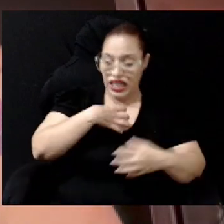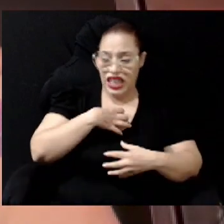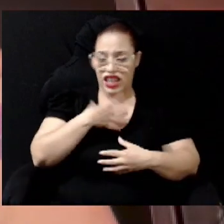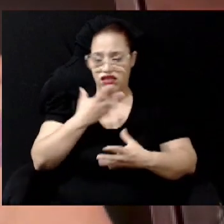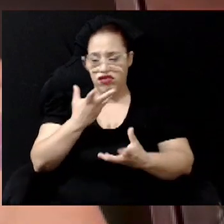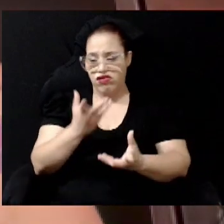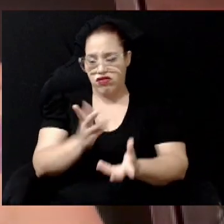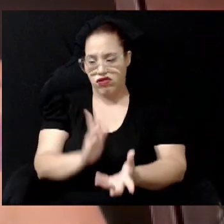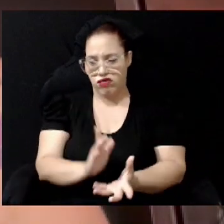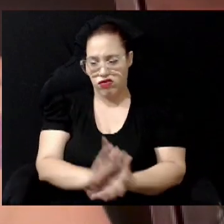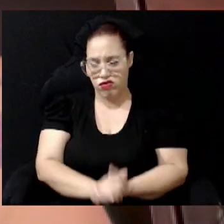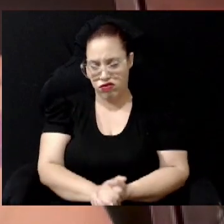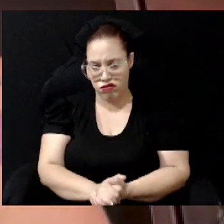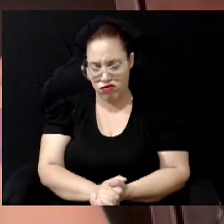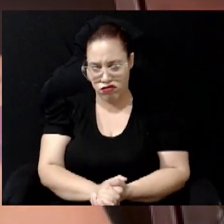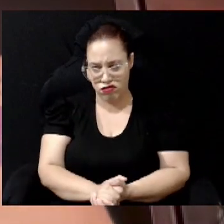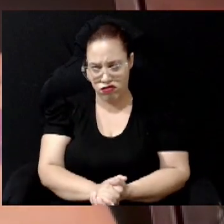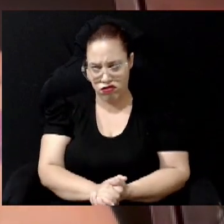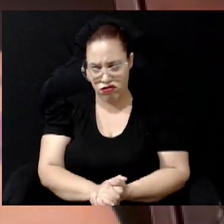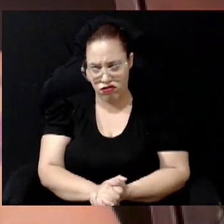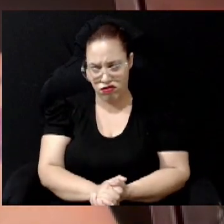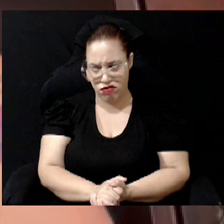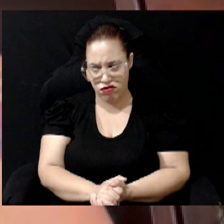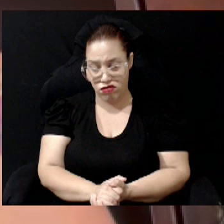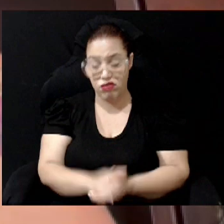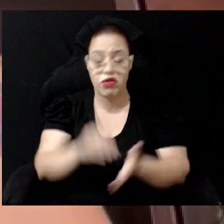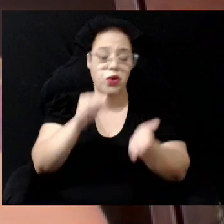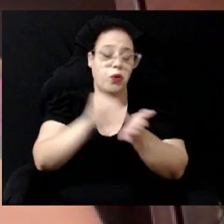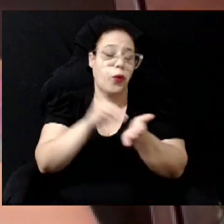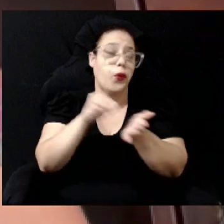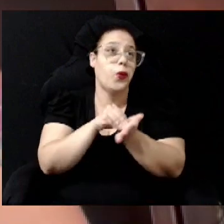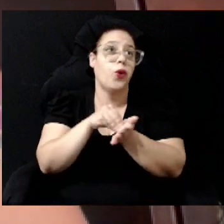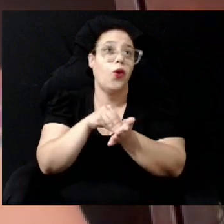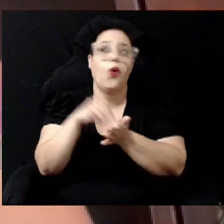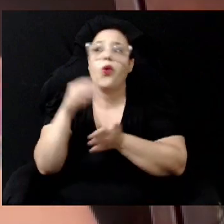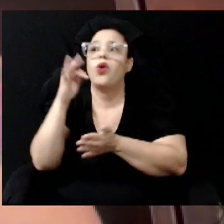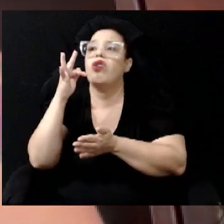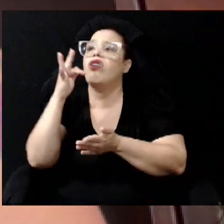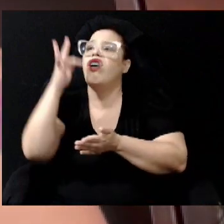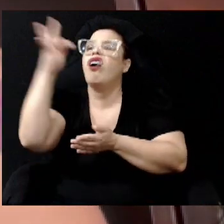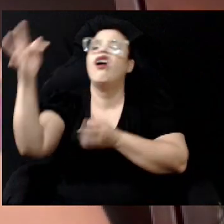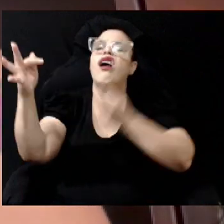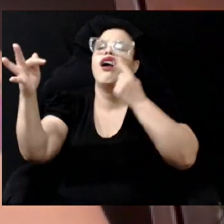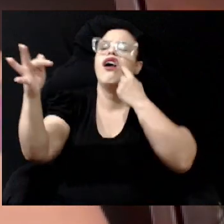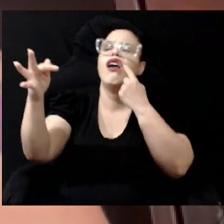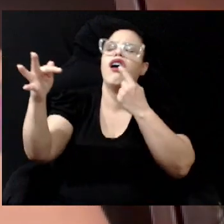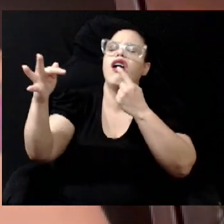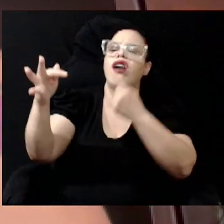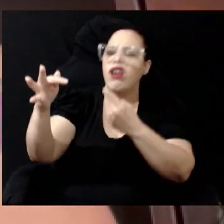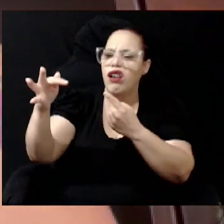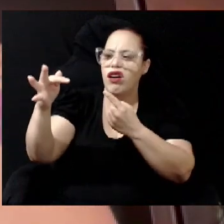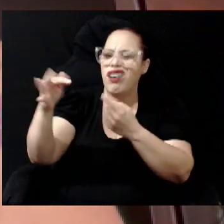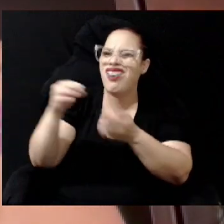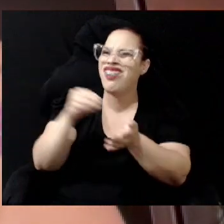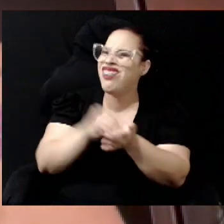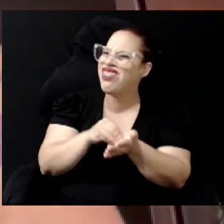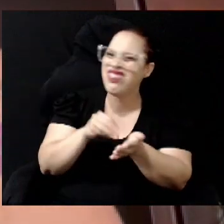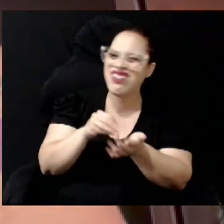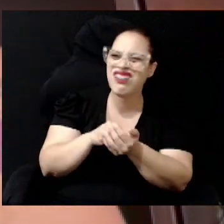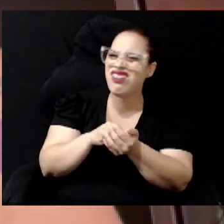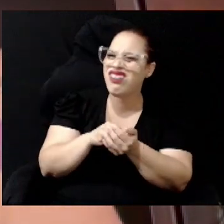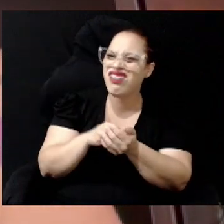vezes, de falta de perspectiva. E a falta de perspectiva leva